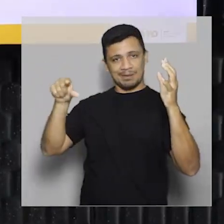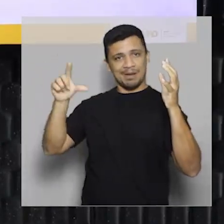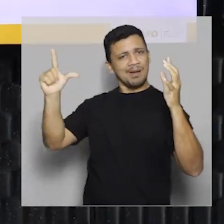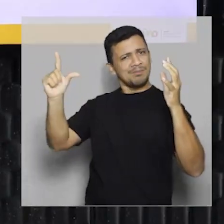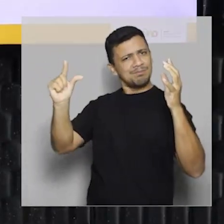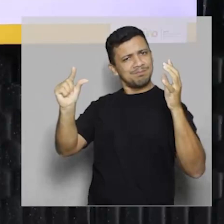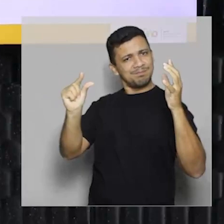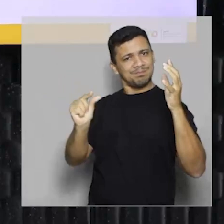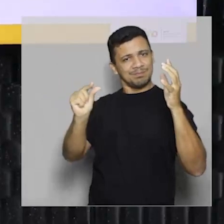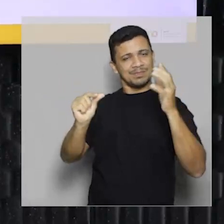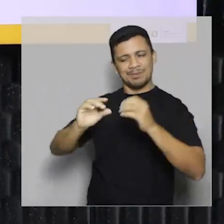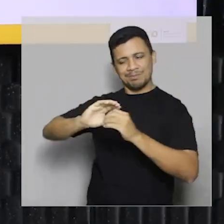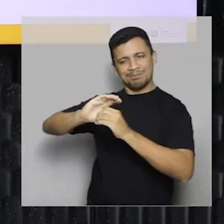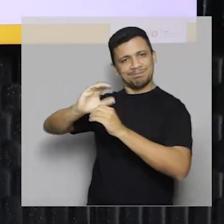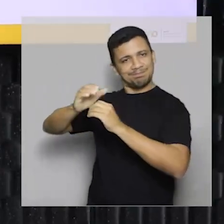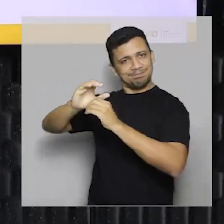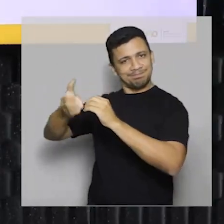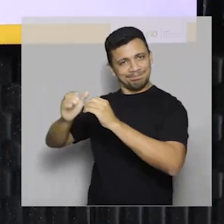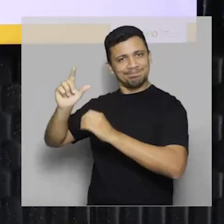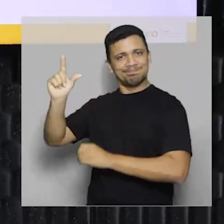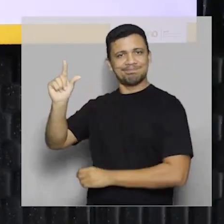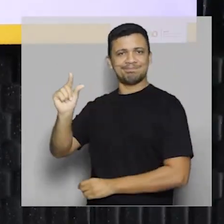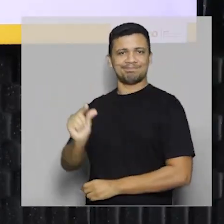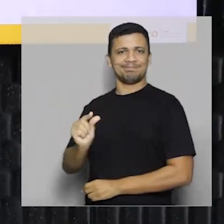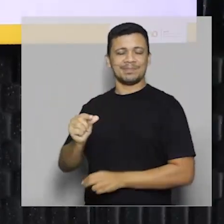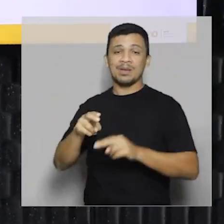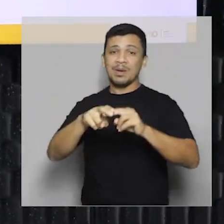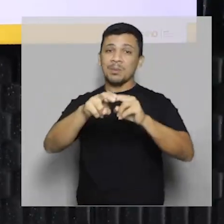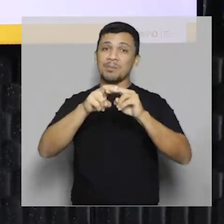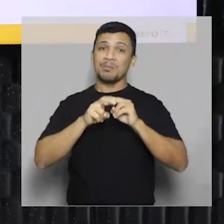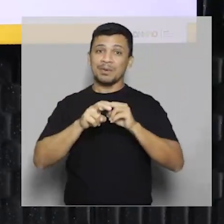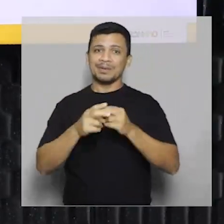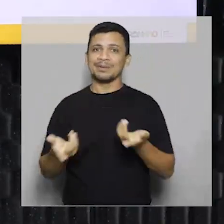dióxido na atmosfera com isso atenuando